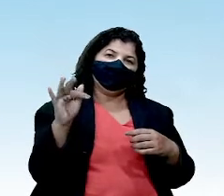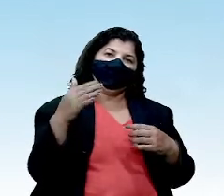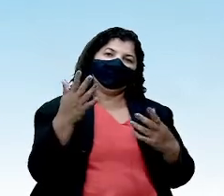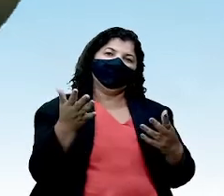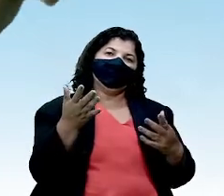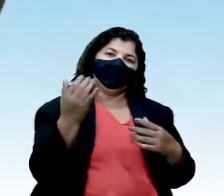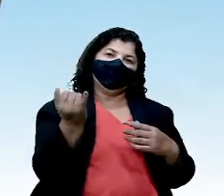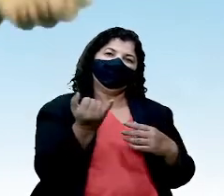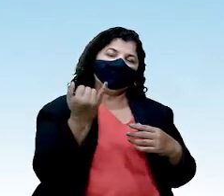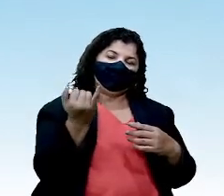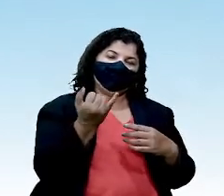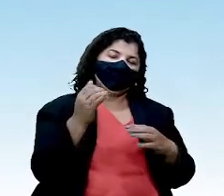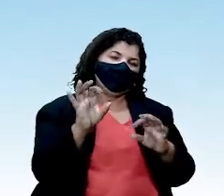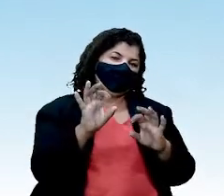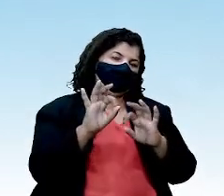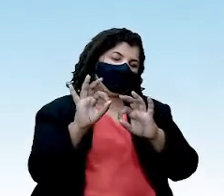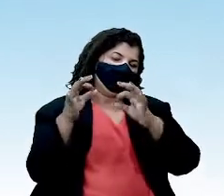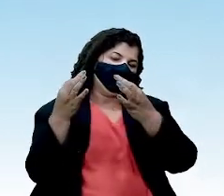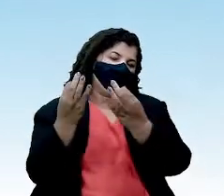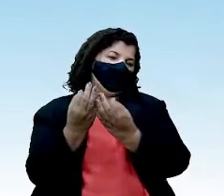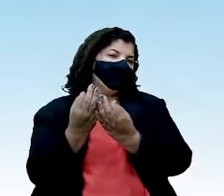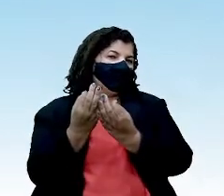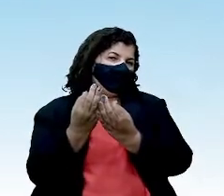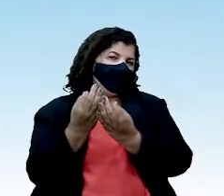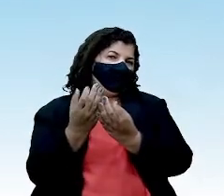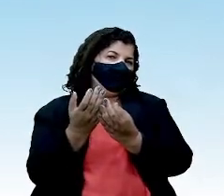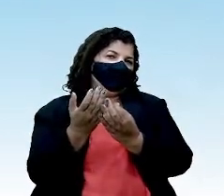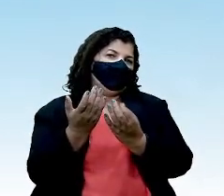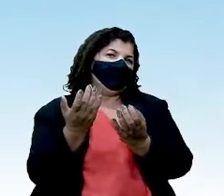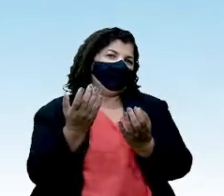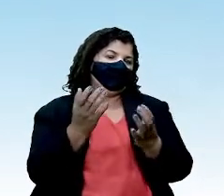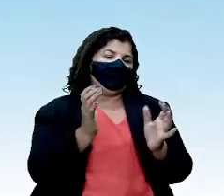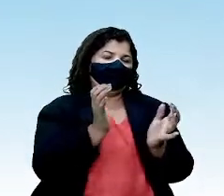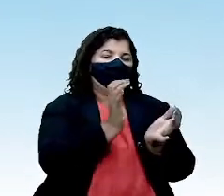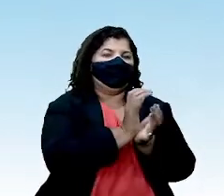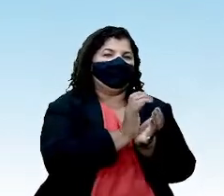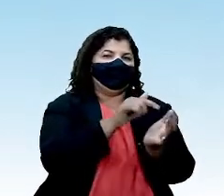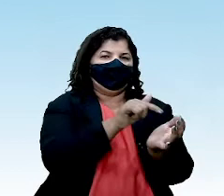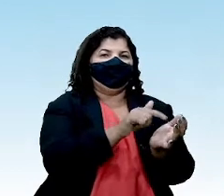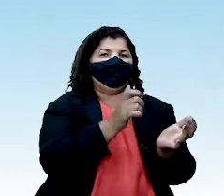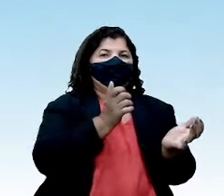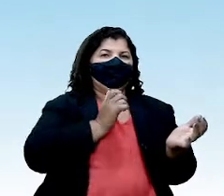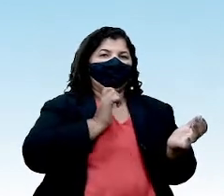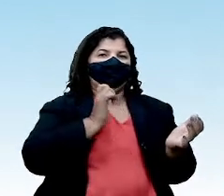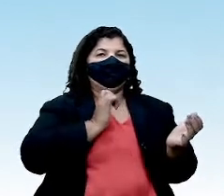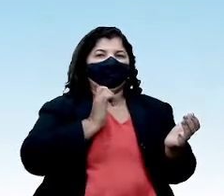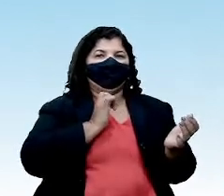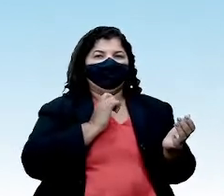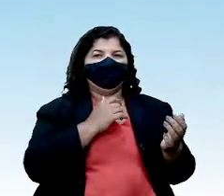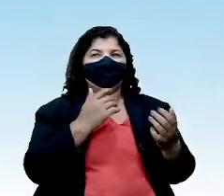família burguesa, Jean Colbert, né? Então, na realidade, então vocês vão ter, Colbert estimulou a